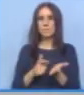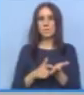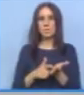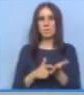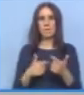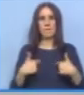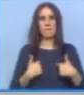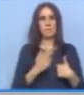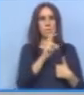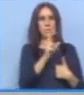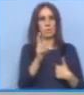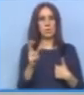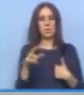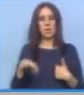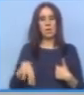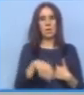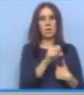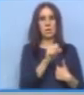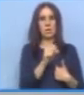o missionário leve consigo